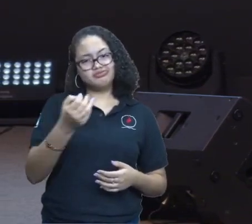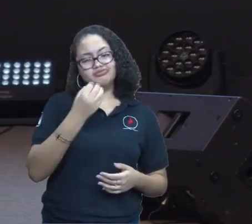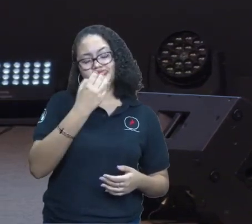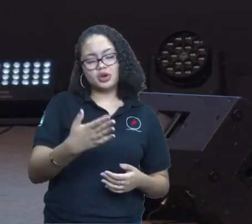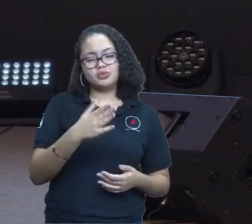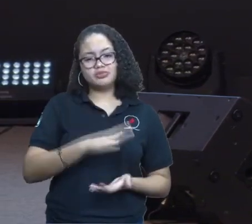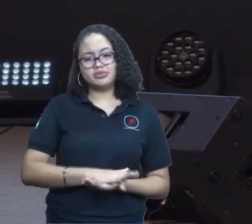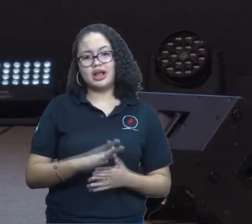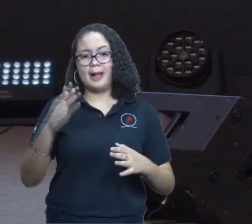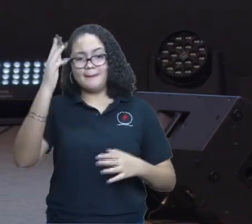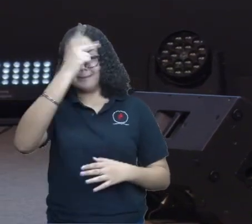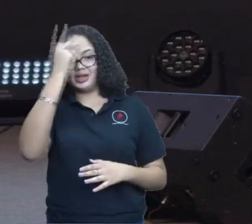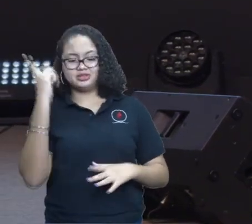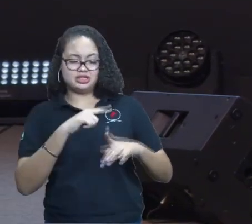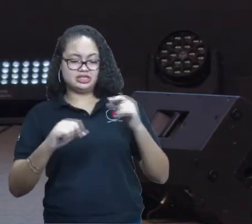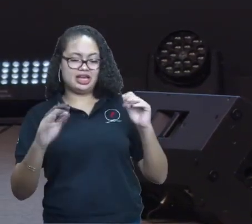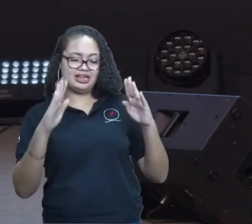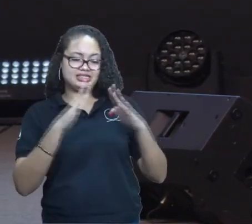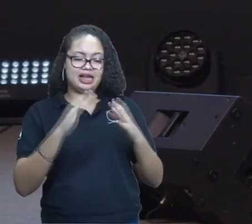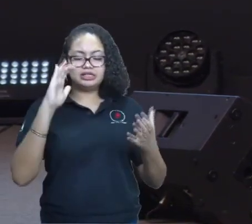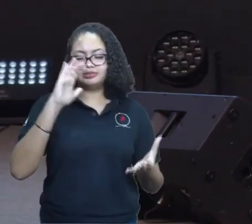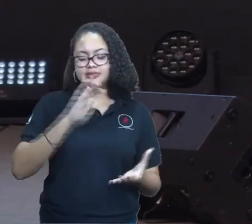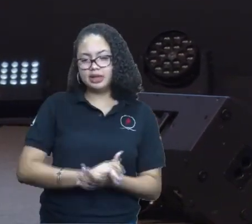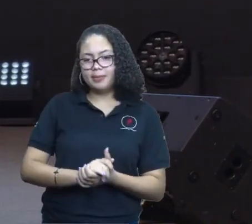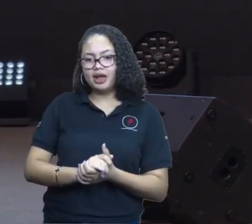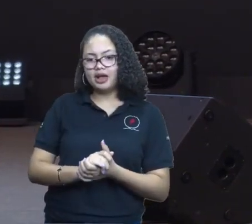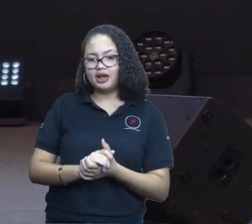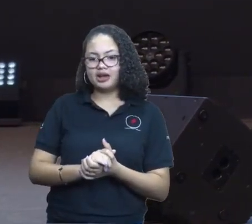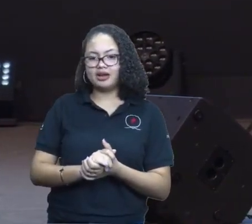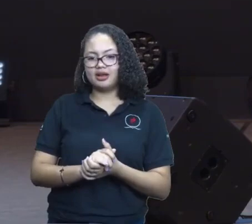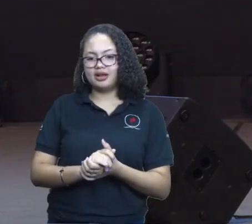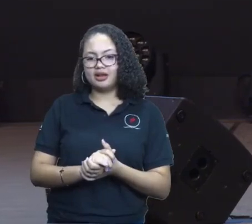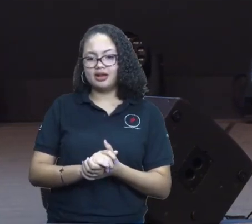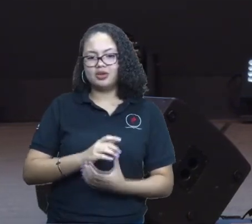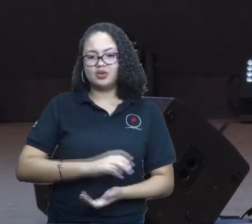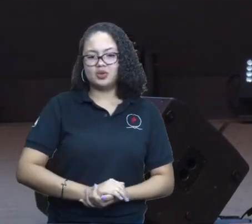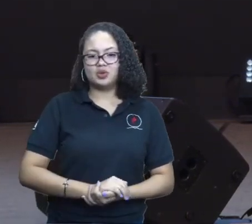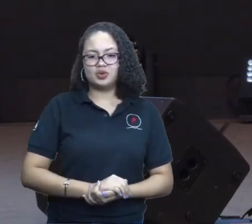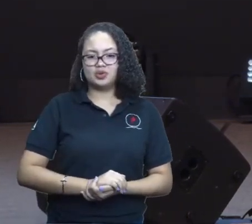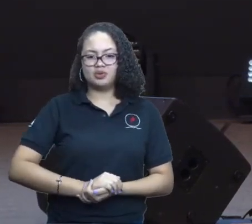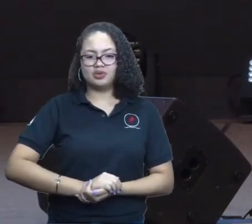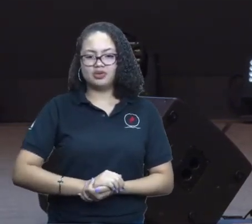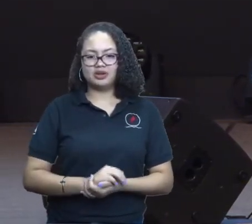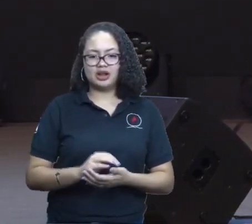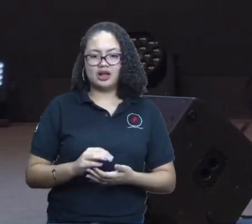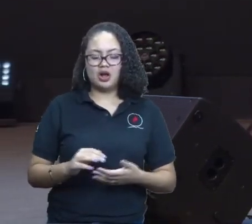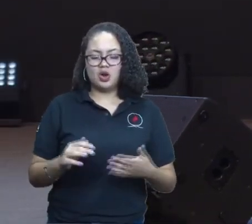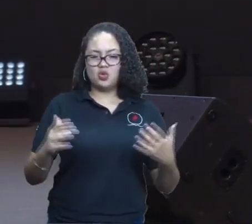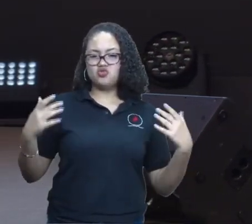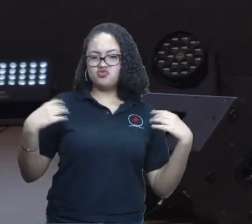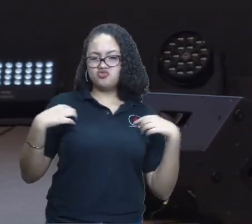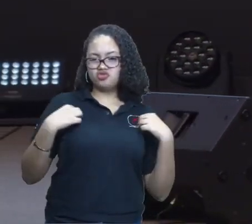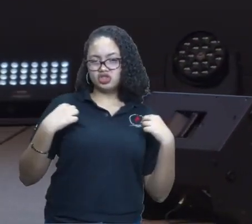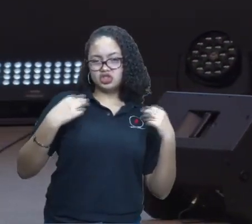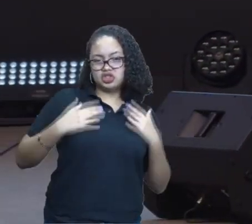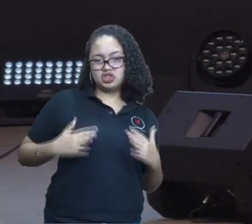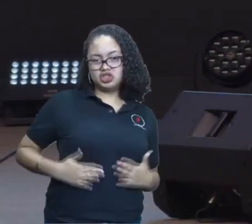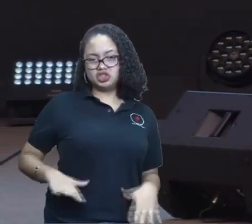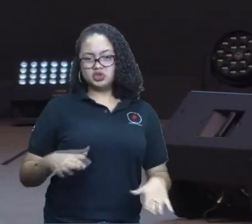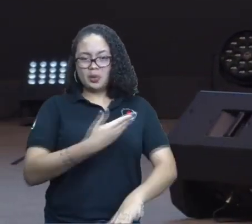a pessoa sai de casa toda animada no casamento vou botar o vestido branco vou botar aquele vestido branco que eu comprei maravilhoso